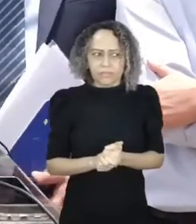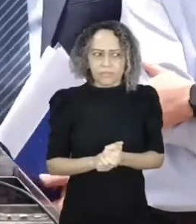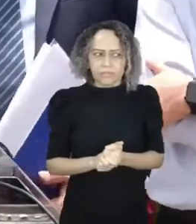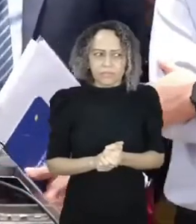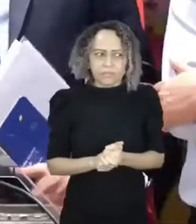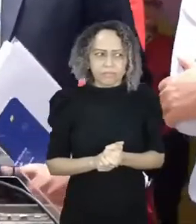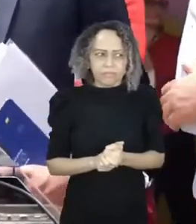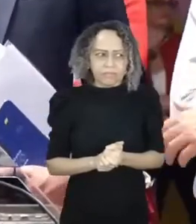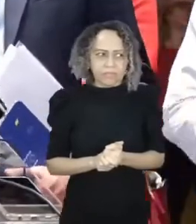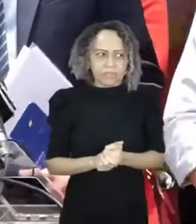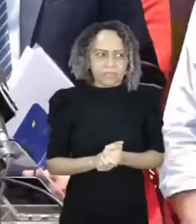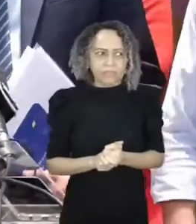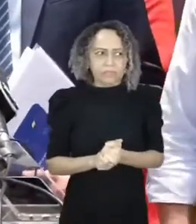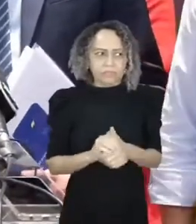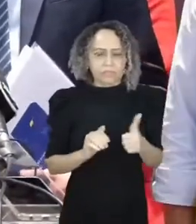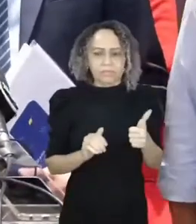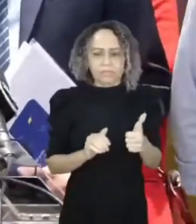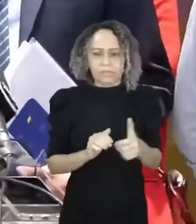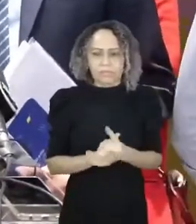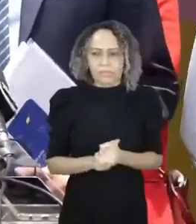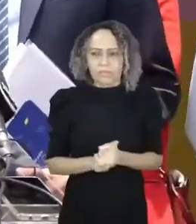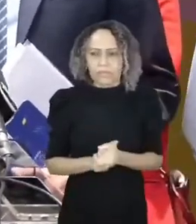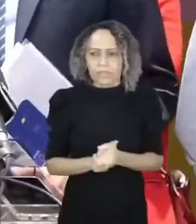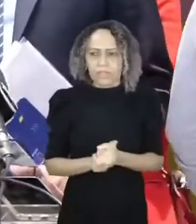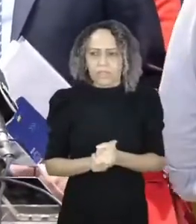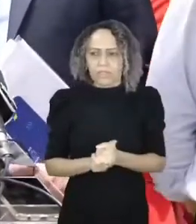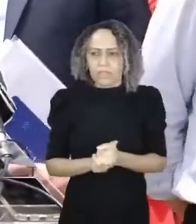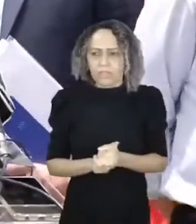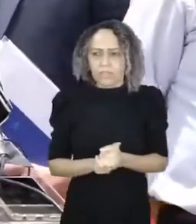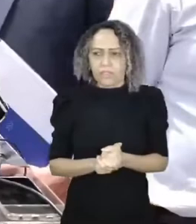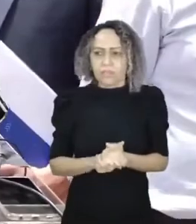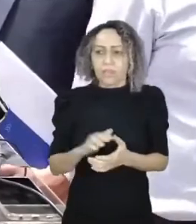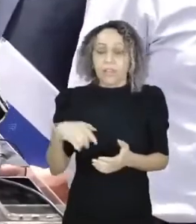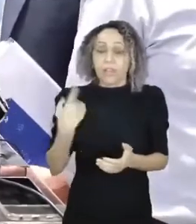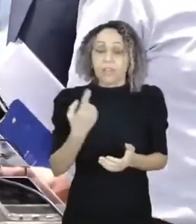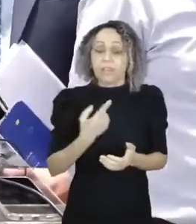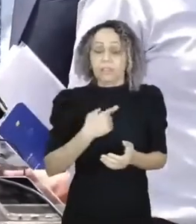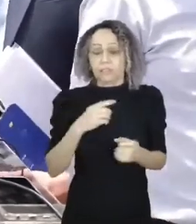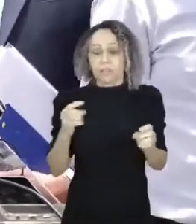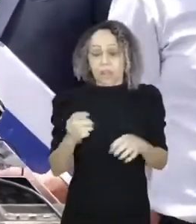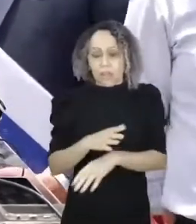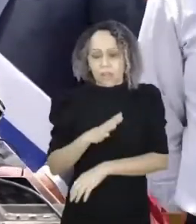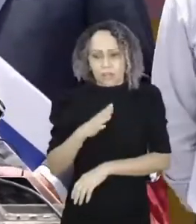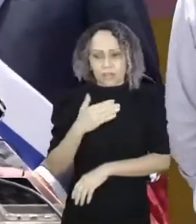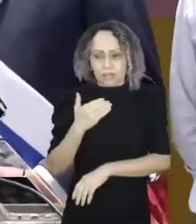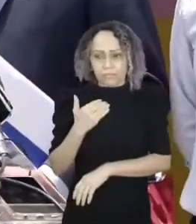Não poderia, porque ainda a gente não bateu o martelo nisso, tá? Nós Você, vamos terminar. aqui.